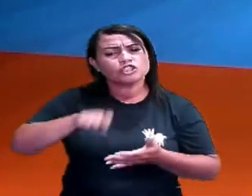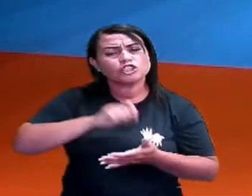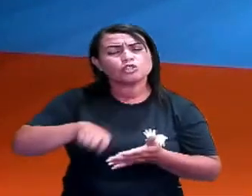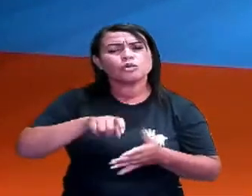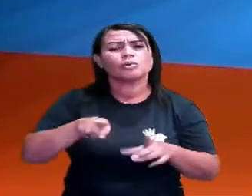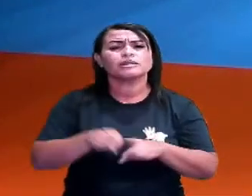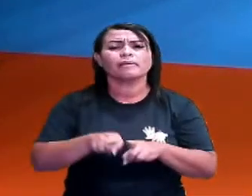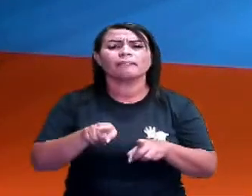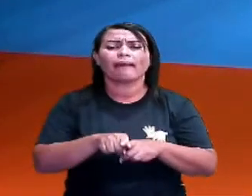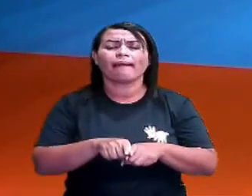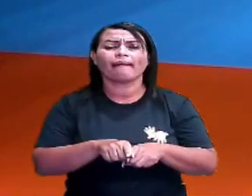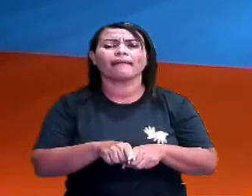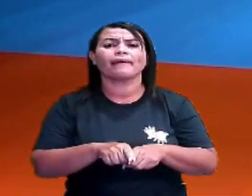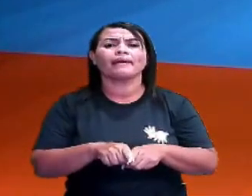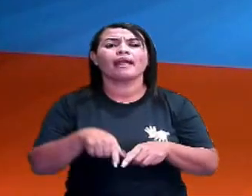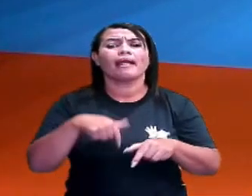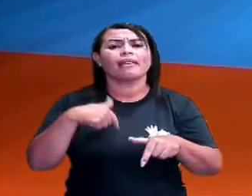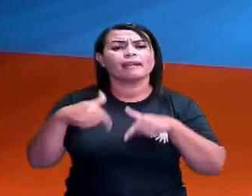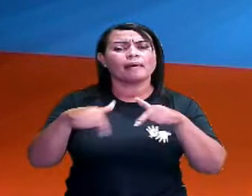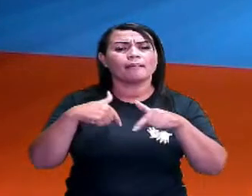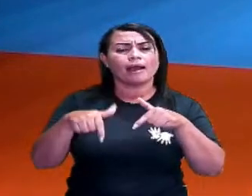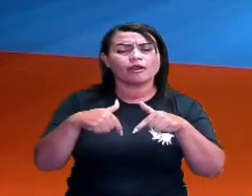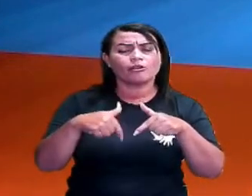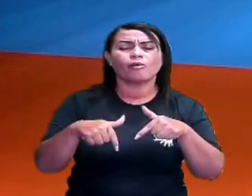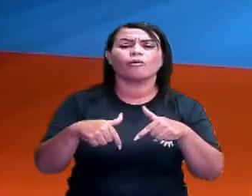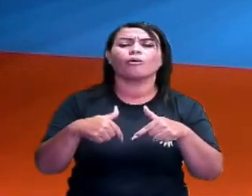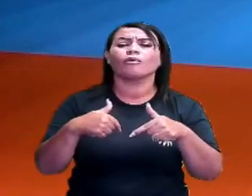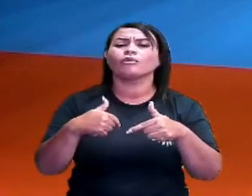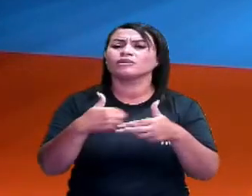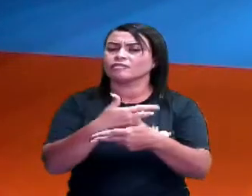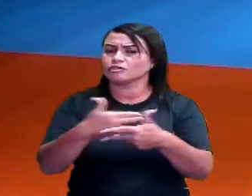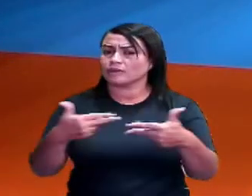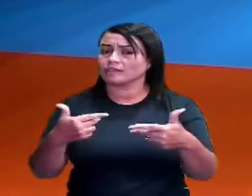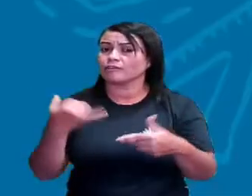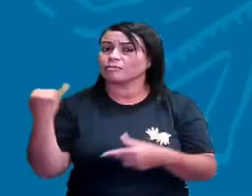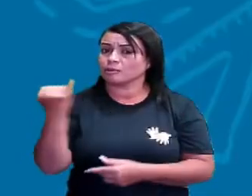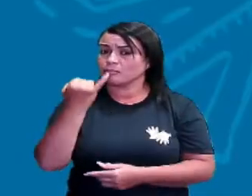um escritor muito importante da literatura brasileira.